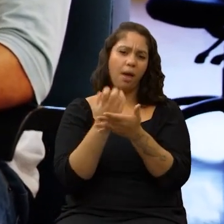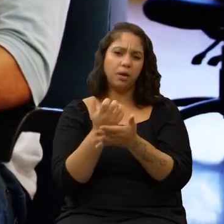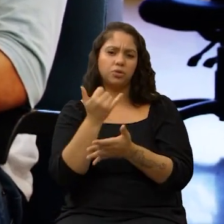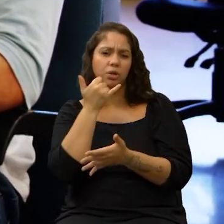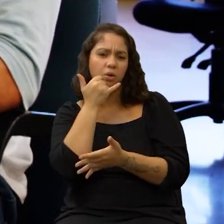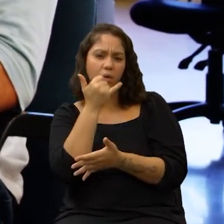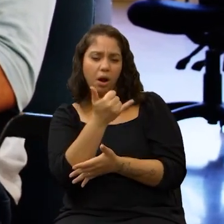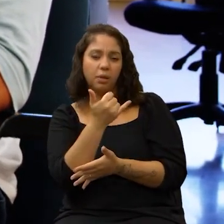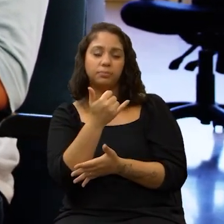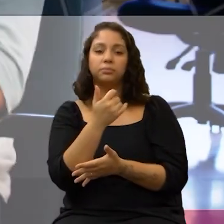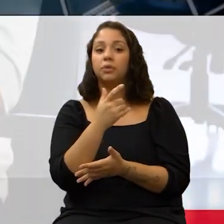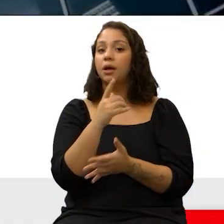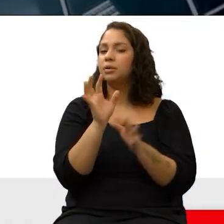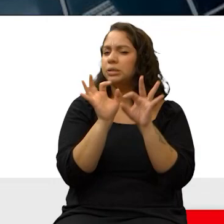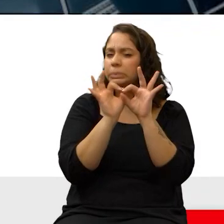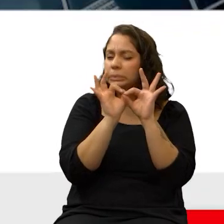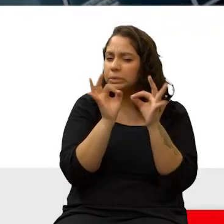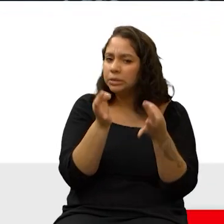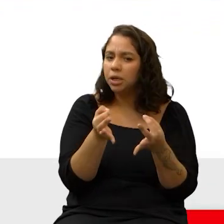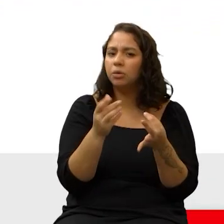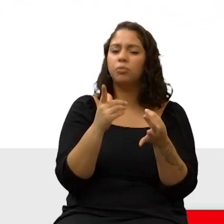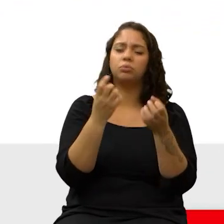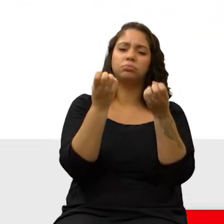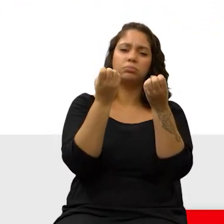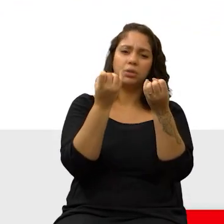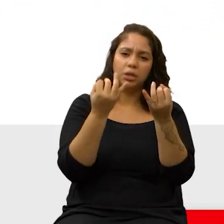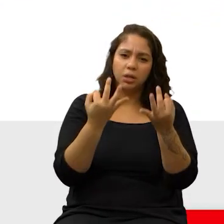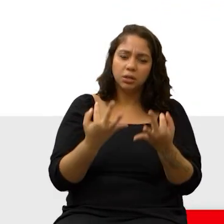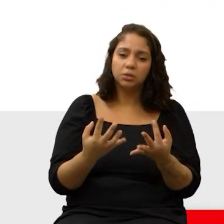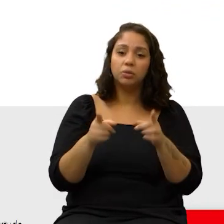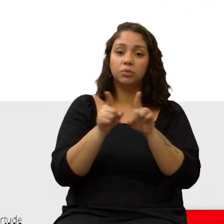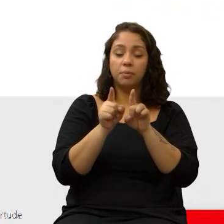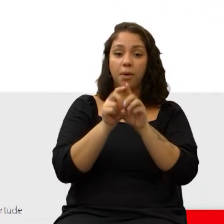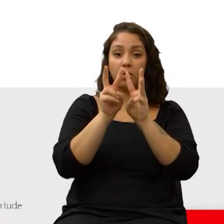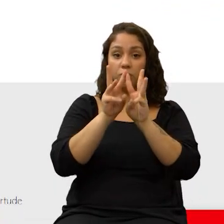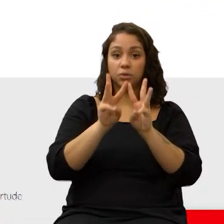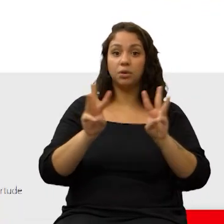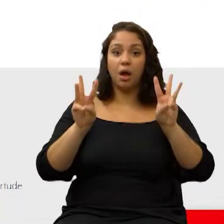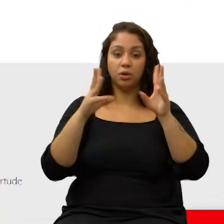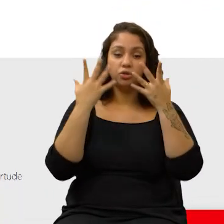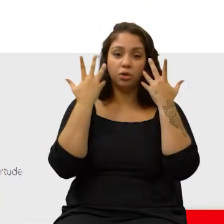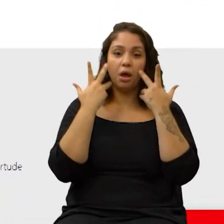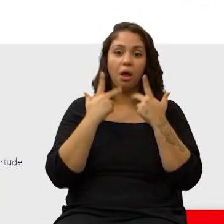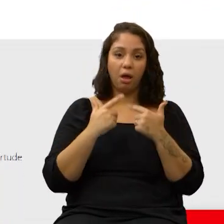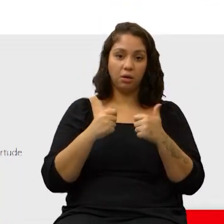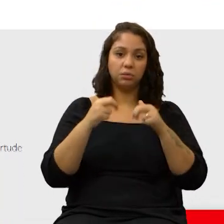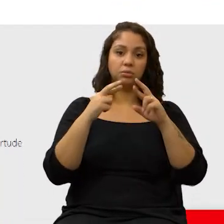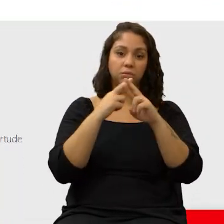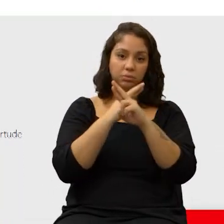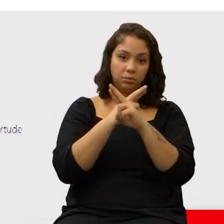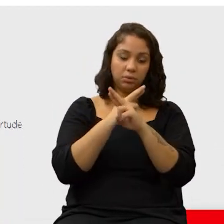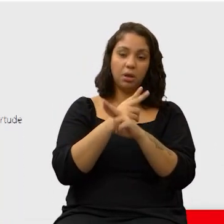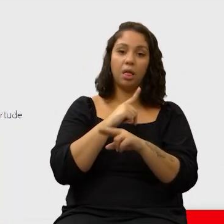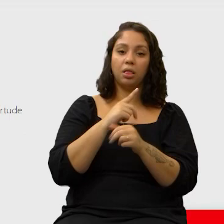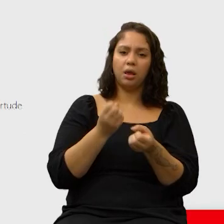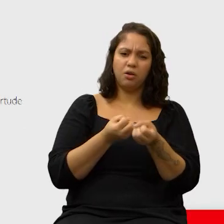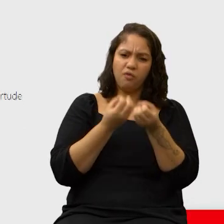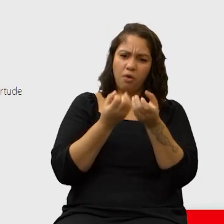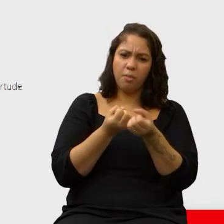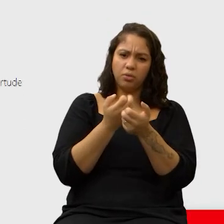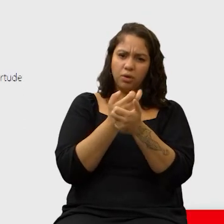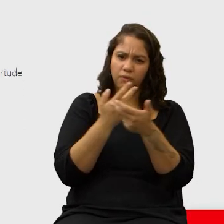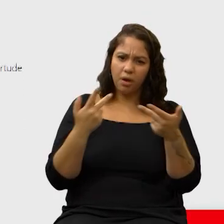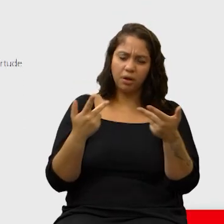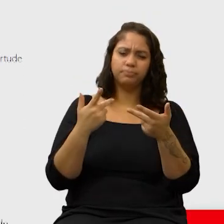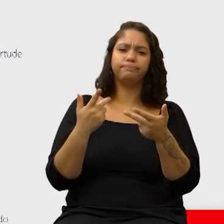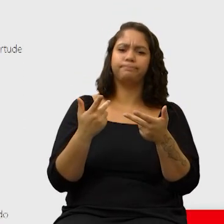ou no seu celular. Ele é bastante simples, bem autoexplicativo. No site da Receita também você vai encontrar muitas informações